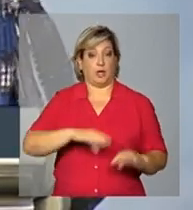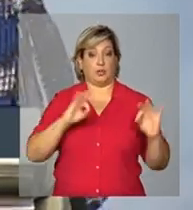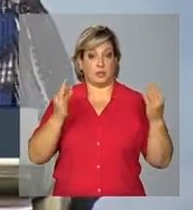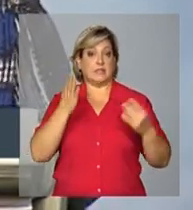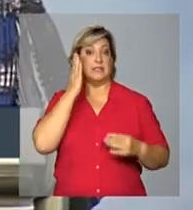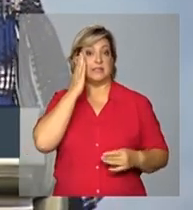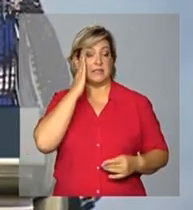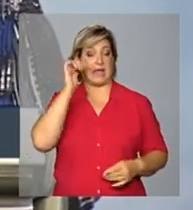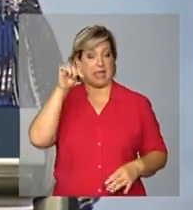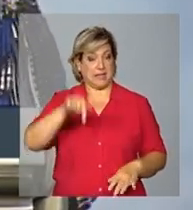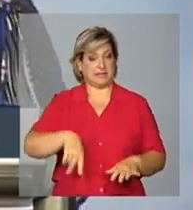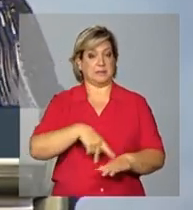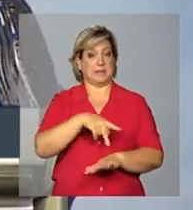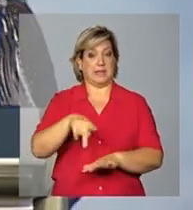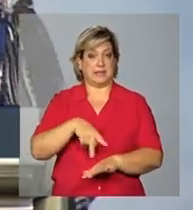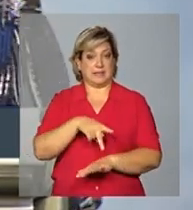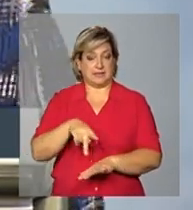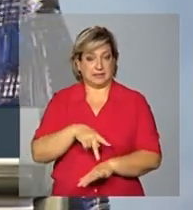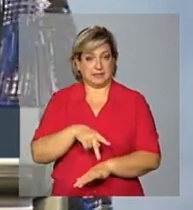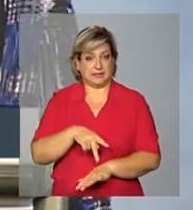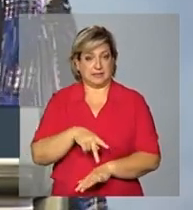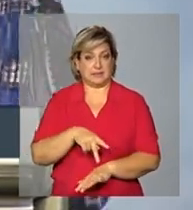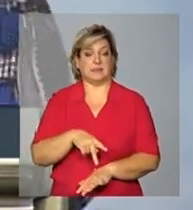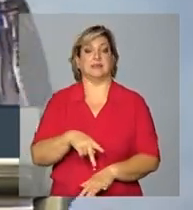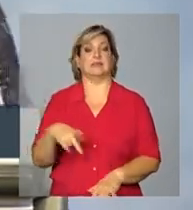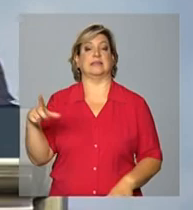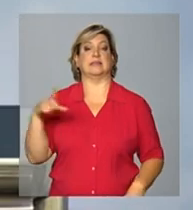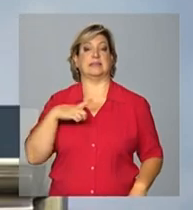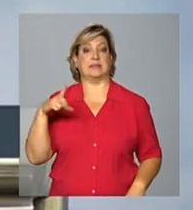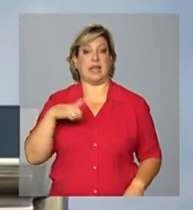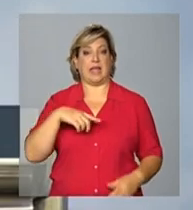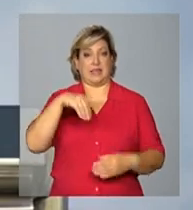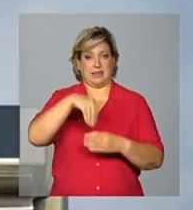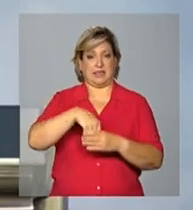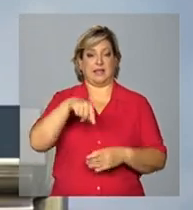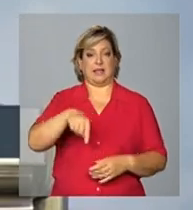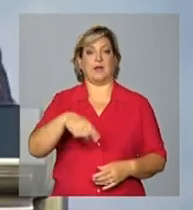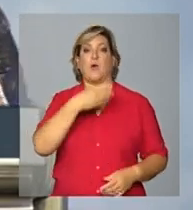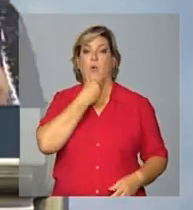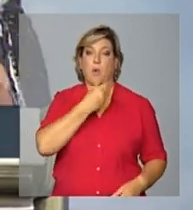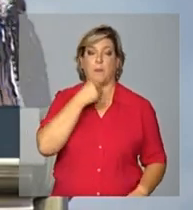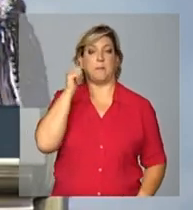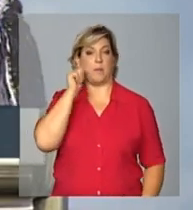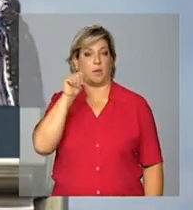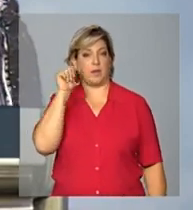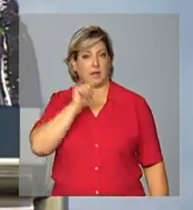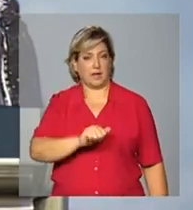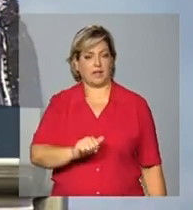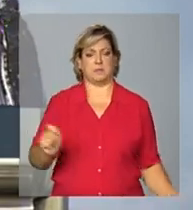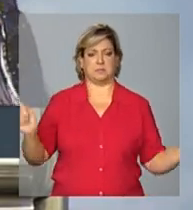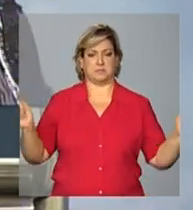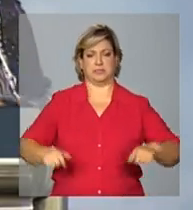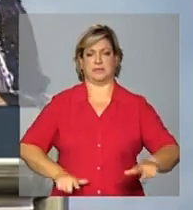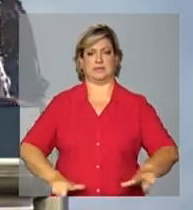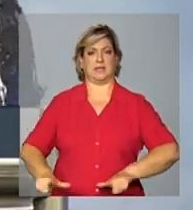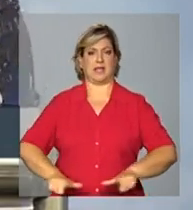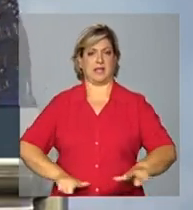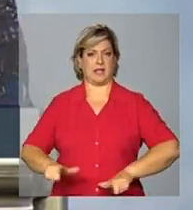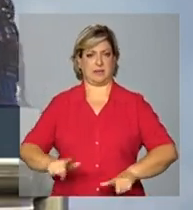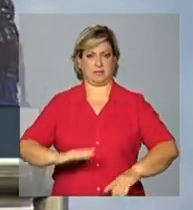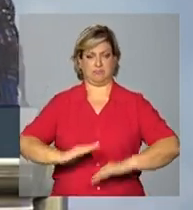que esse país é composto por homens e mulheres com capacidade de trabalho,